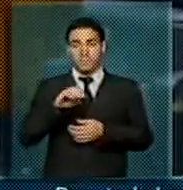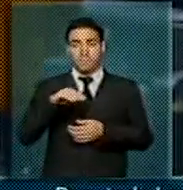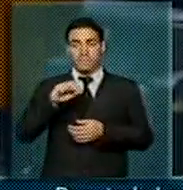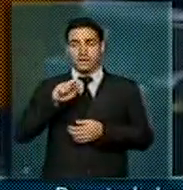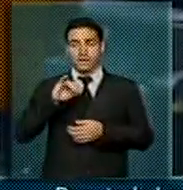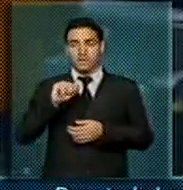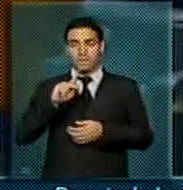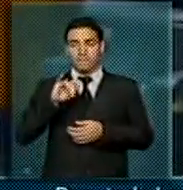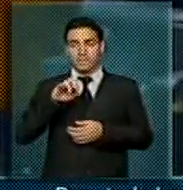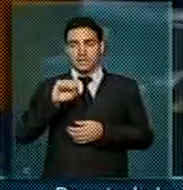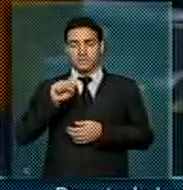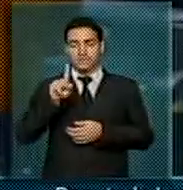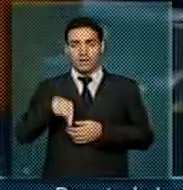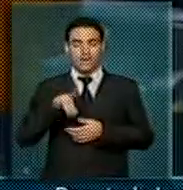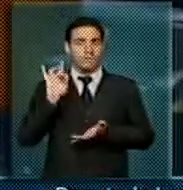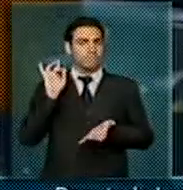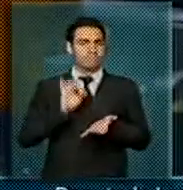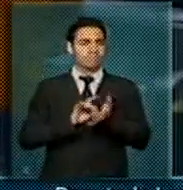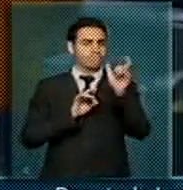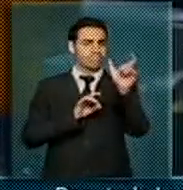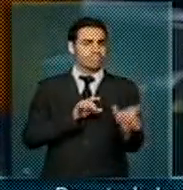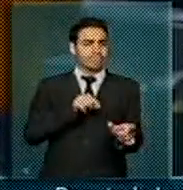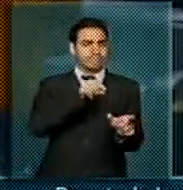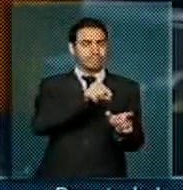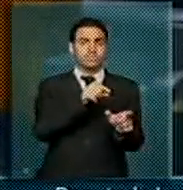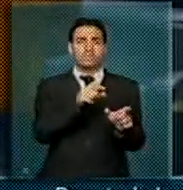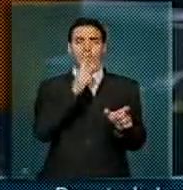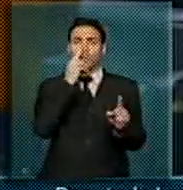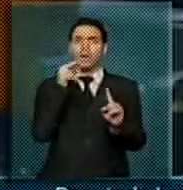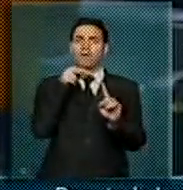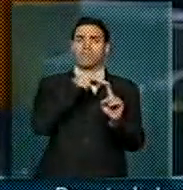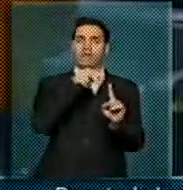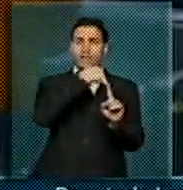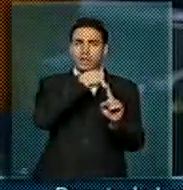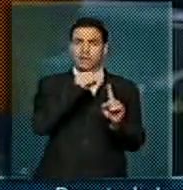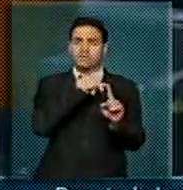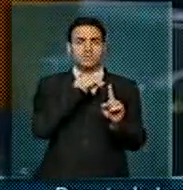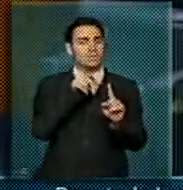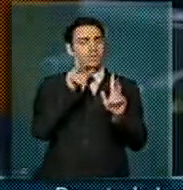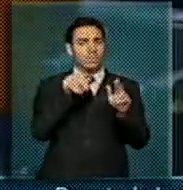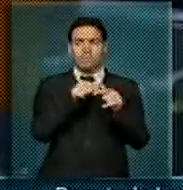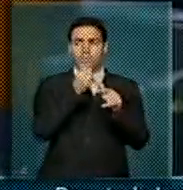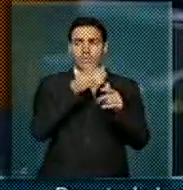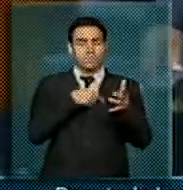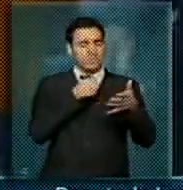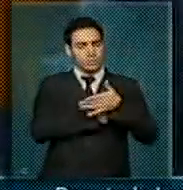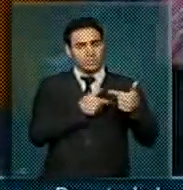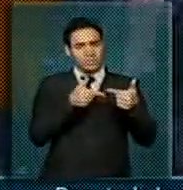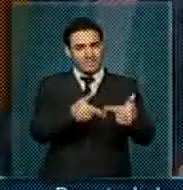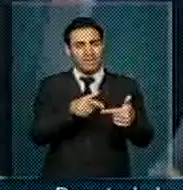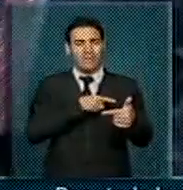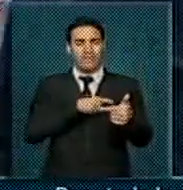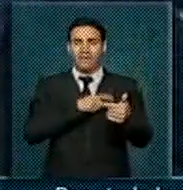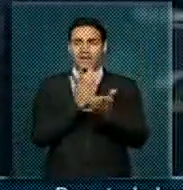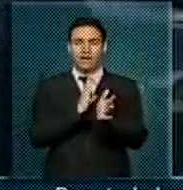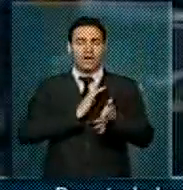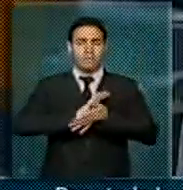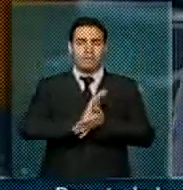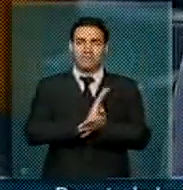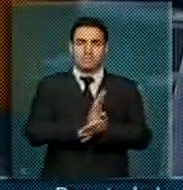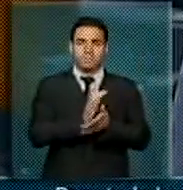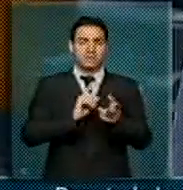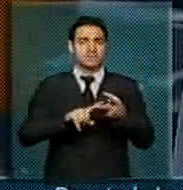que é uma referência de militância de todo tipo de discriminação nesse país. Ele que é para